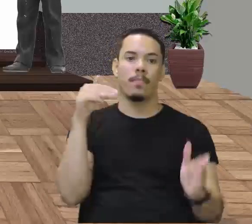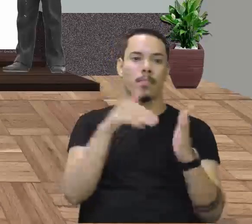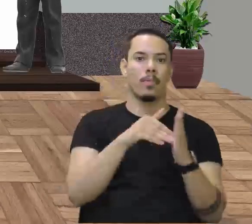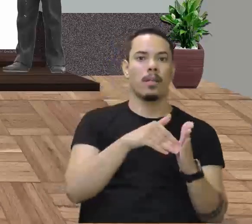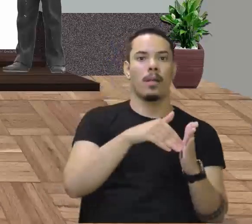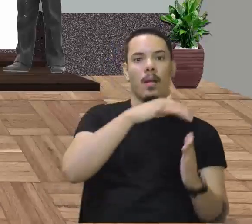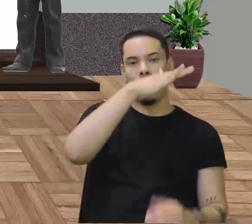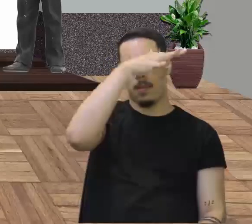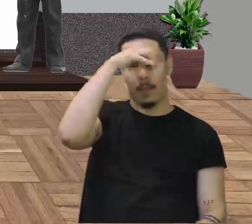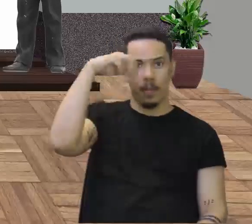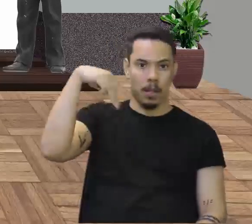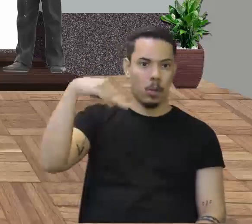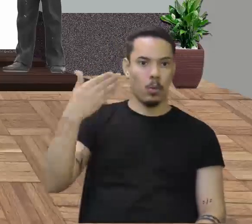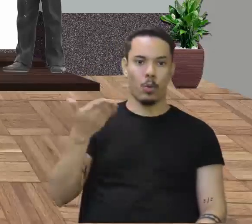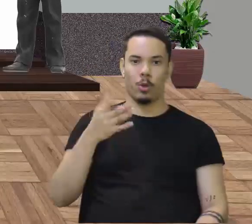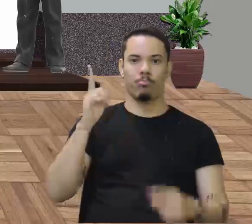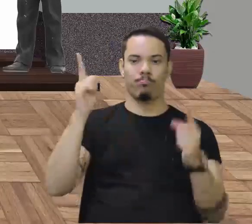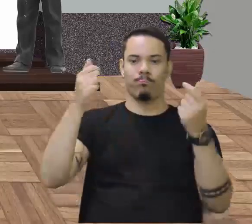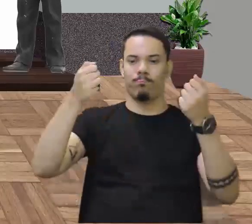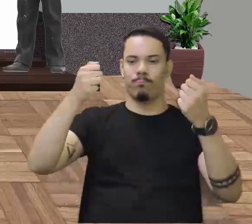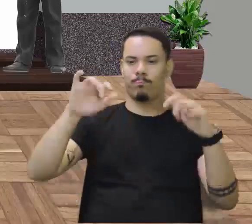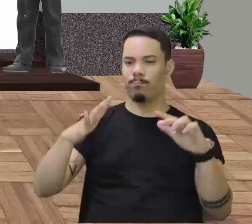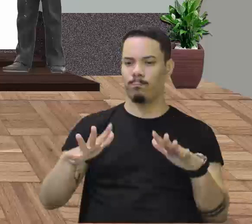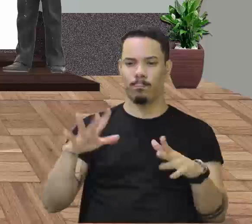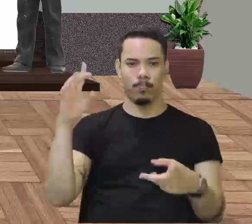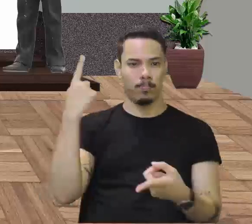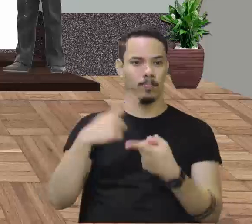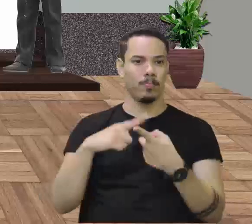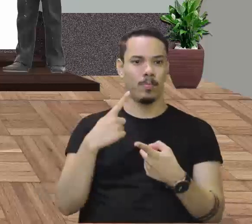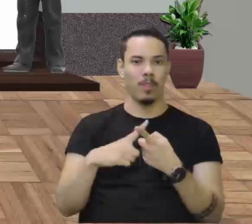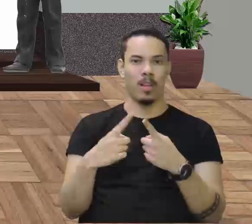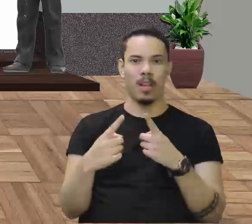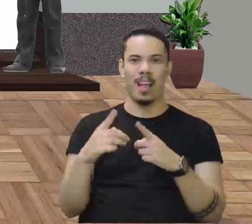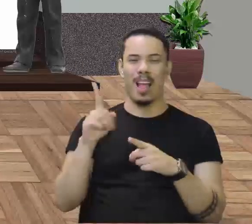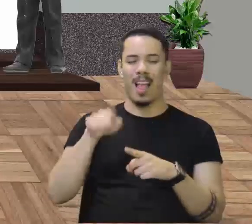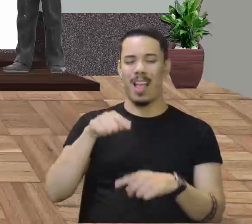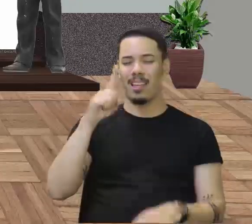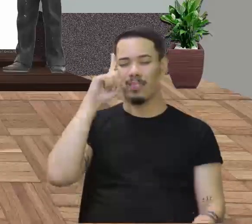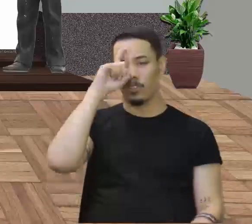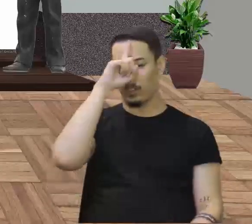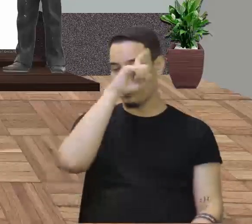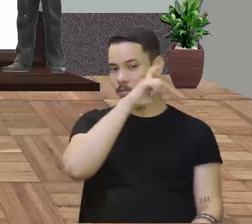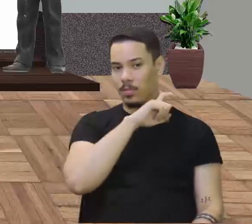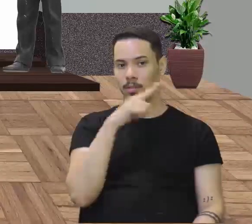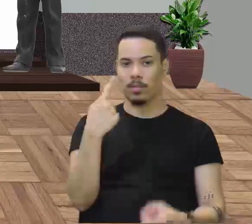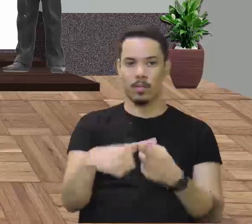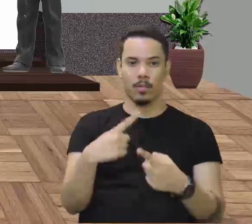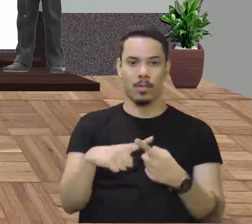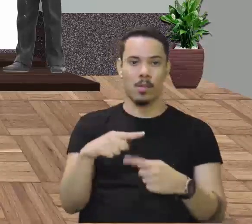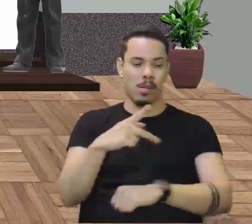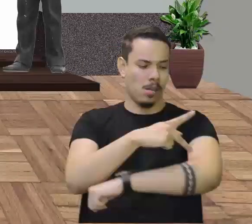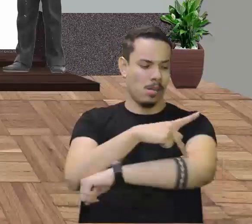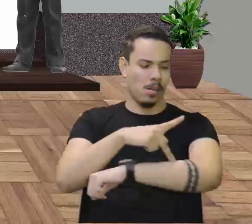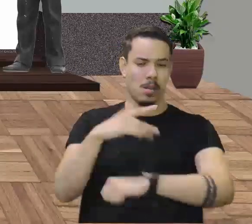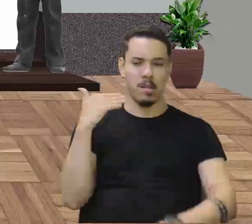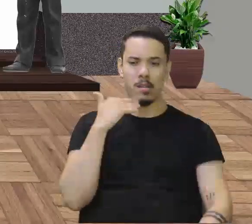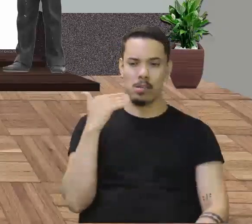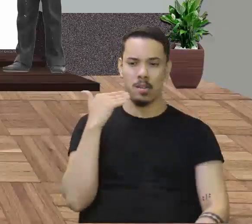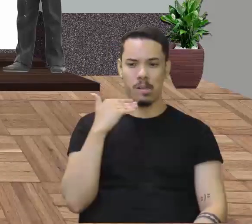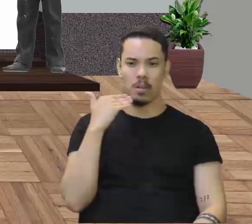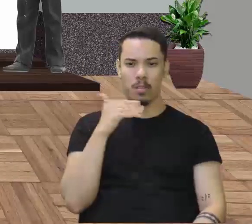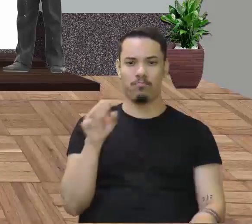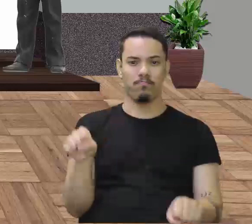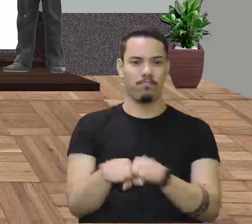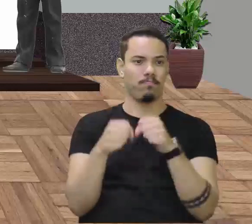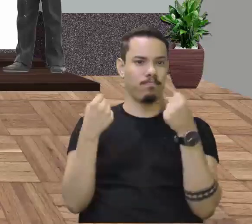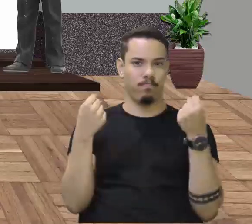basicamente desativada, porque o seu tráfego é muito complicado, principalmente na época do verão, porque a pavimentação dela já se estragou